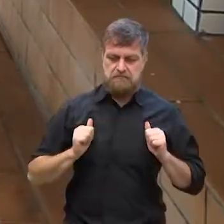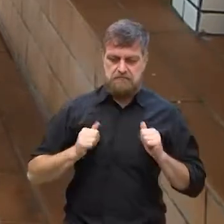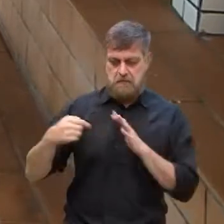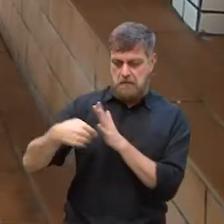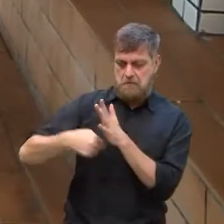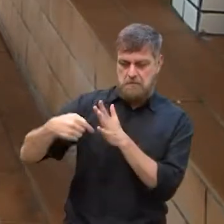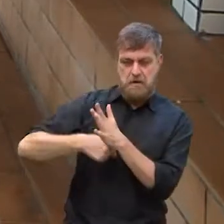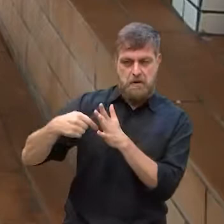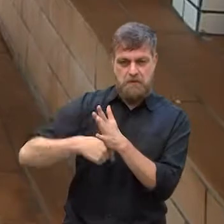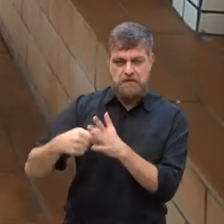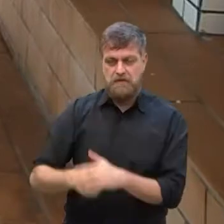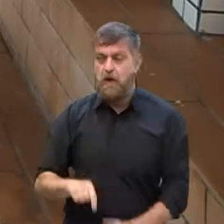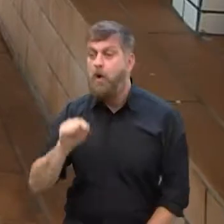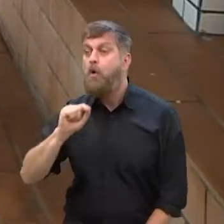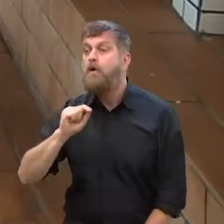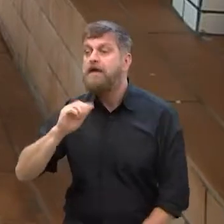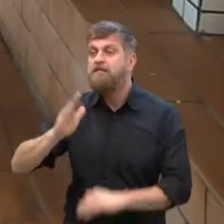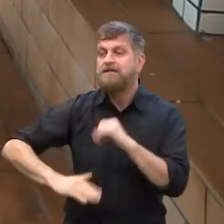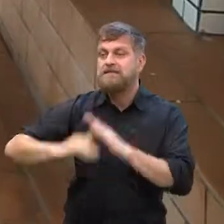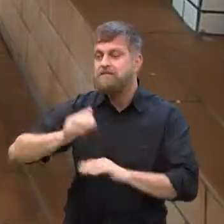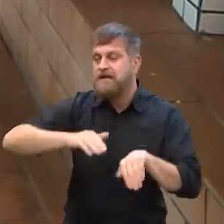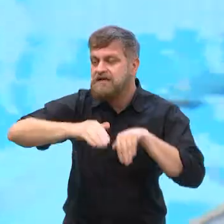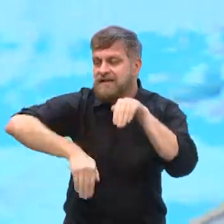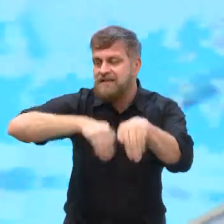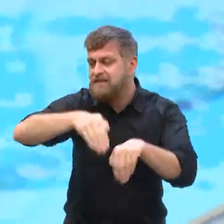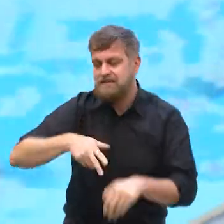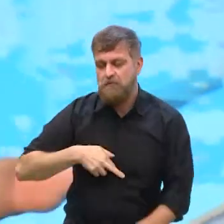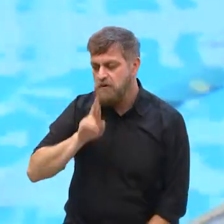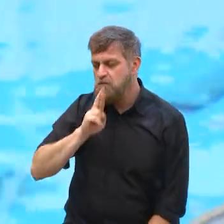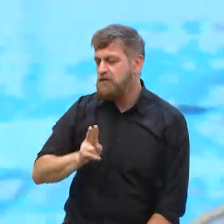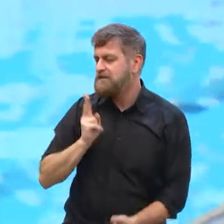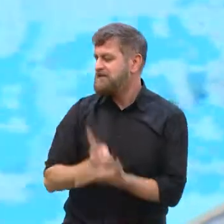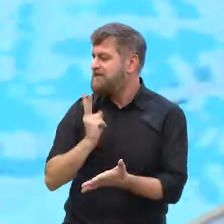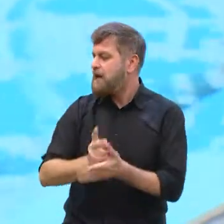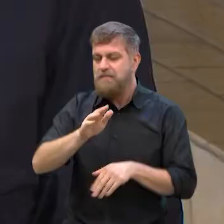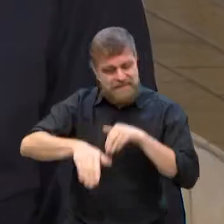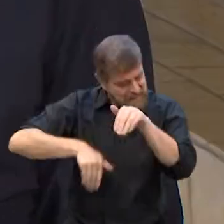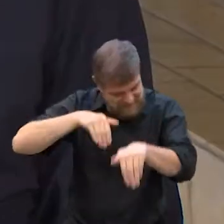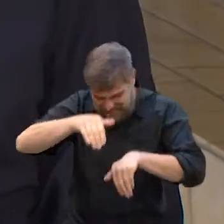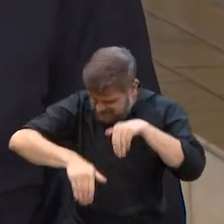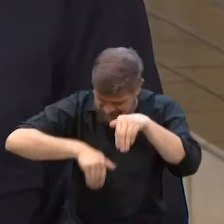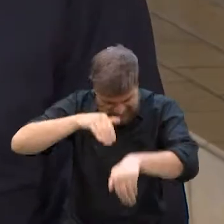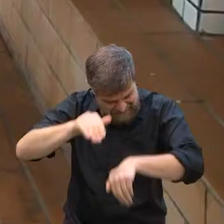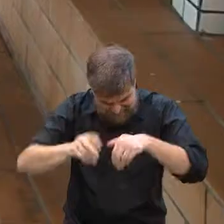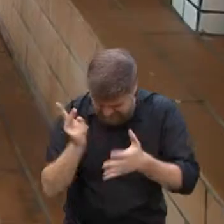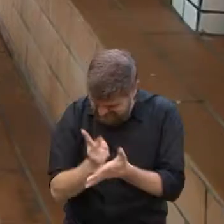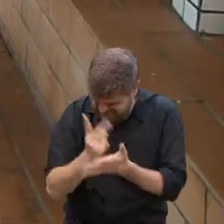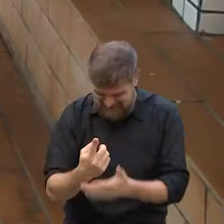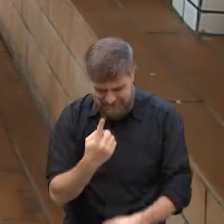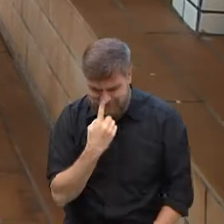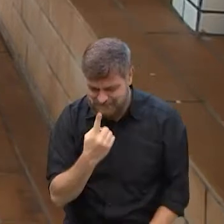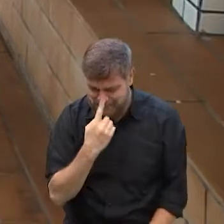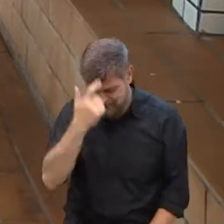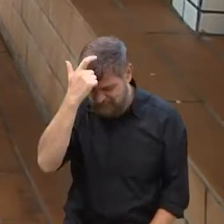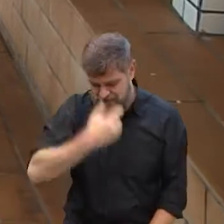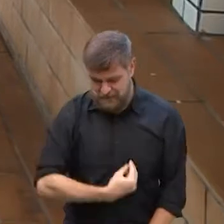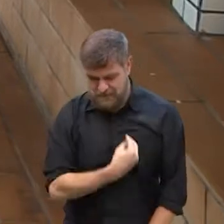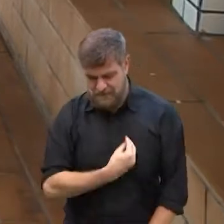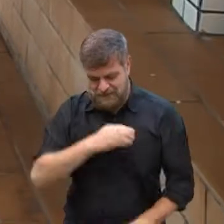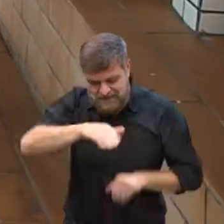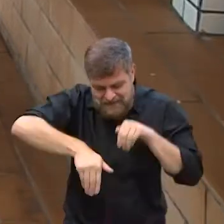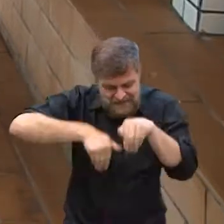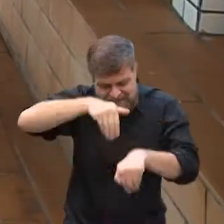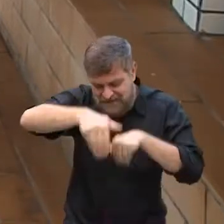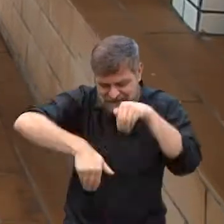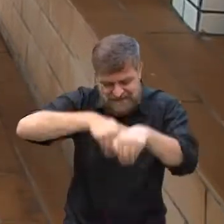aí, o que você faria se não fosse na natação? Eu nadaria, eu falo. Que eu estaria na natação de todo jeito,